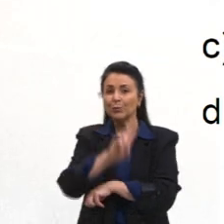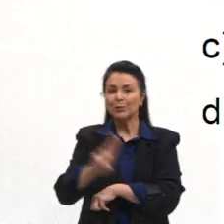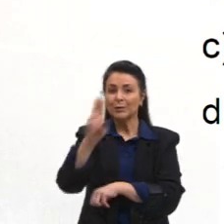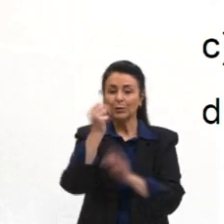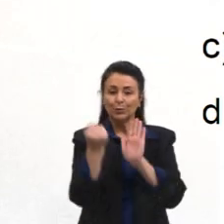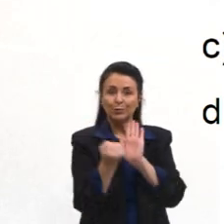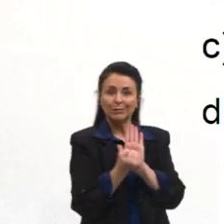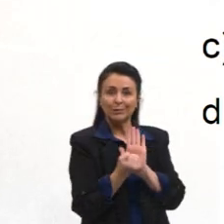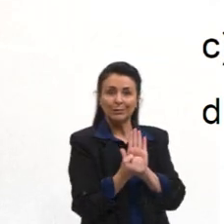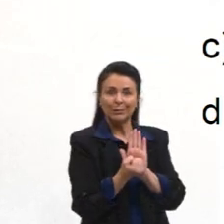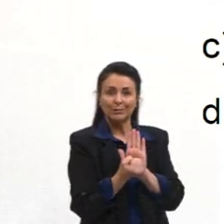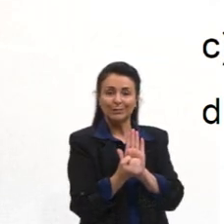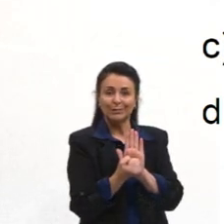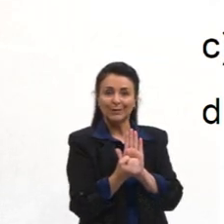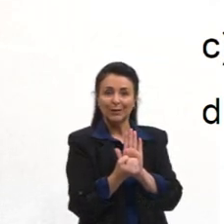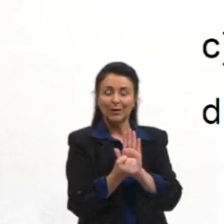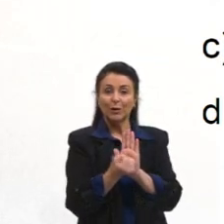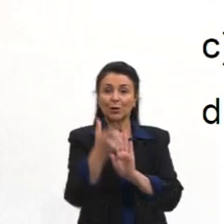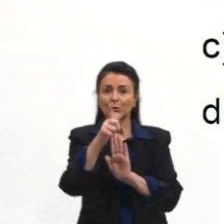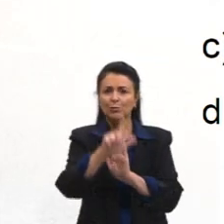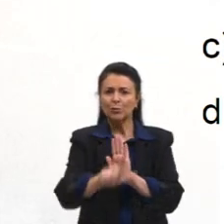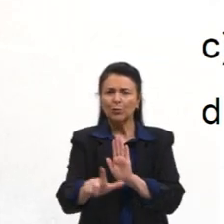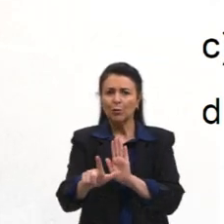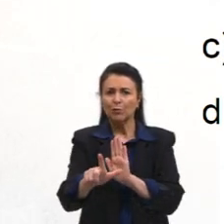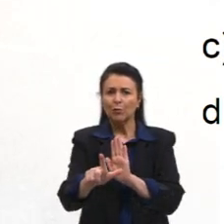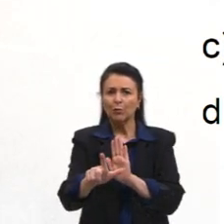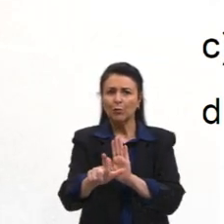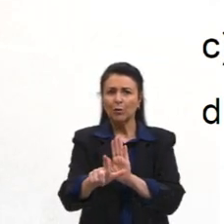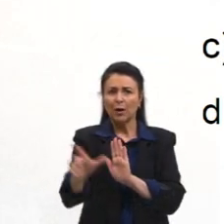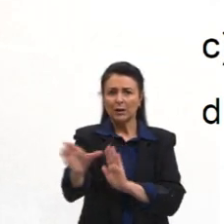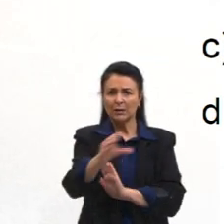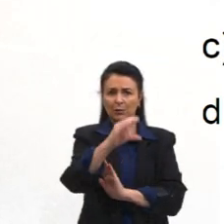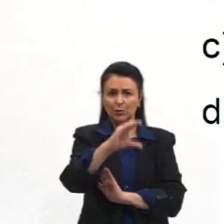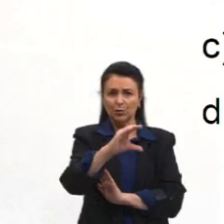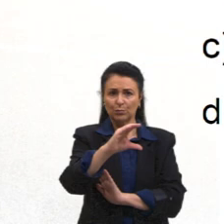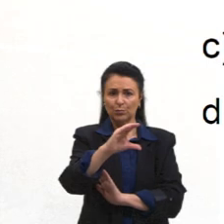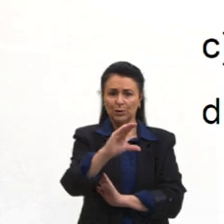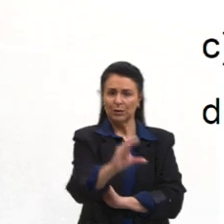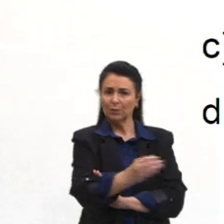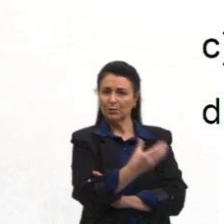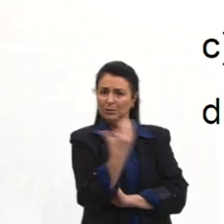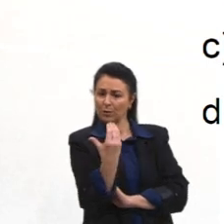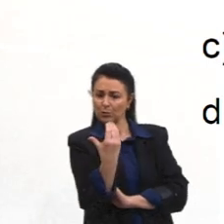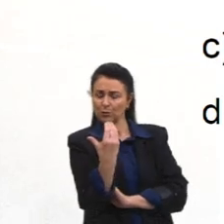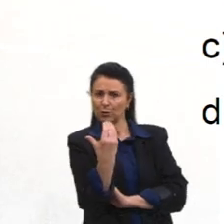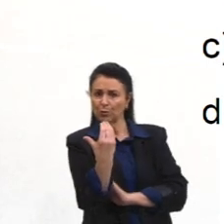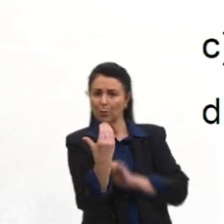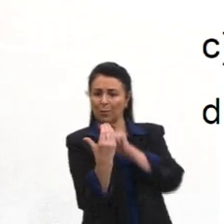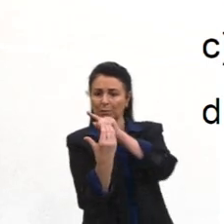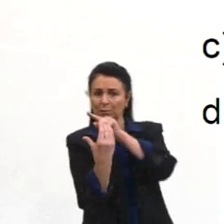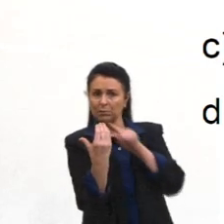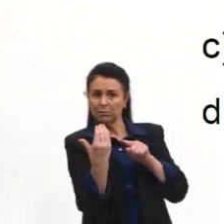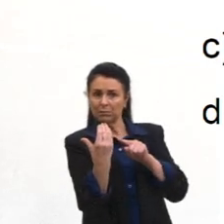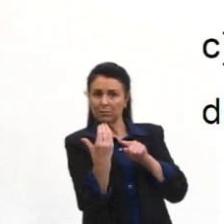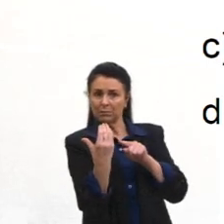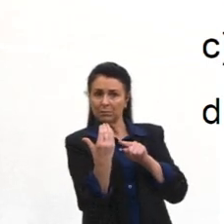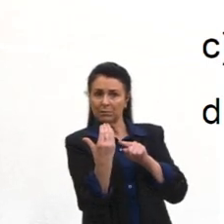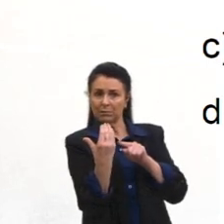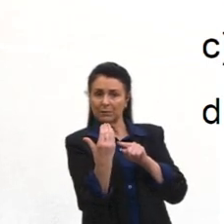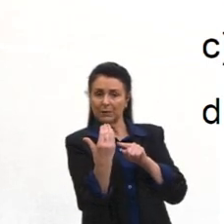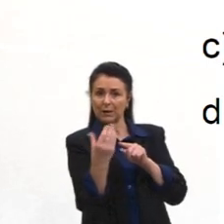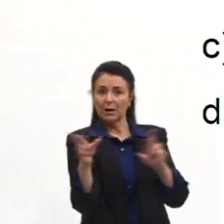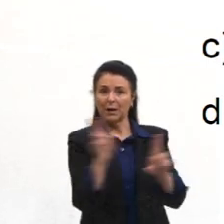e aqui nós podemos reafirmar está contido e não está conseguindo relacione os conjuntos a